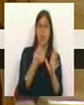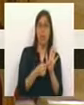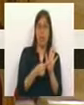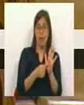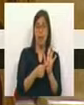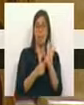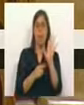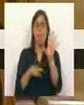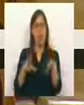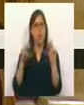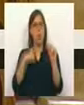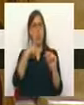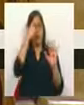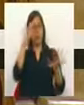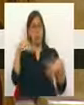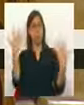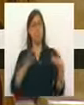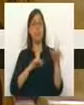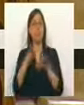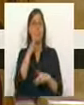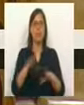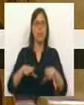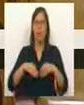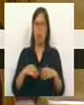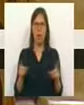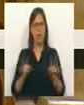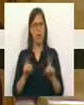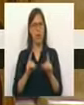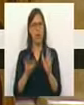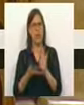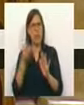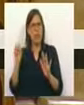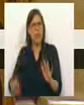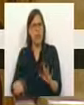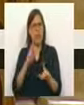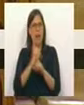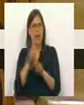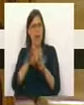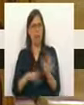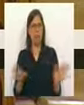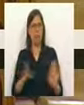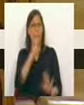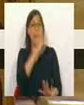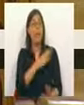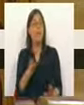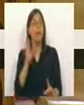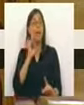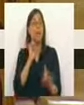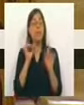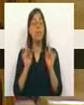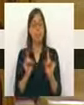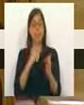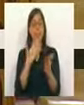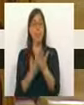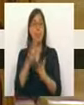fundacional. Mas nunca pensámos, senhores deputados, ou sequer admitimos, a extinção das características deste regime, pois na prática o que importa